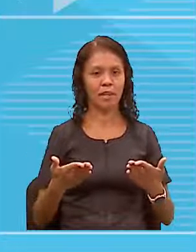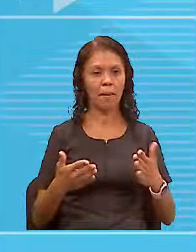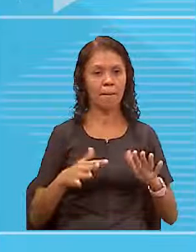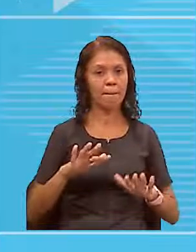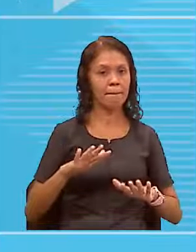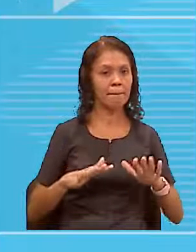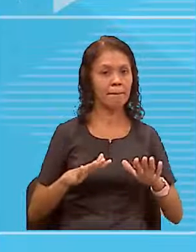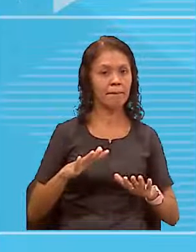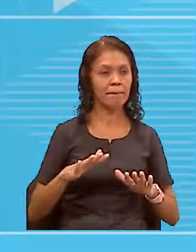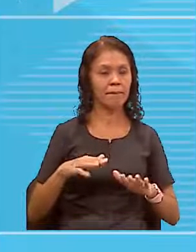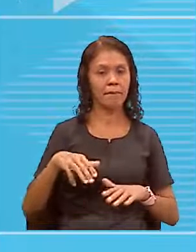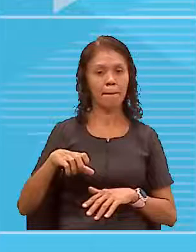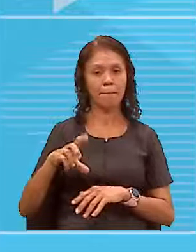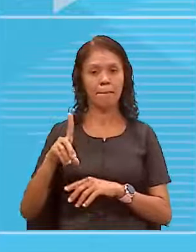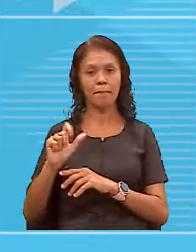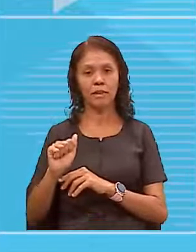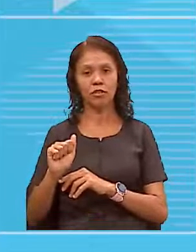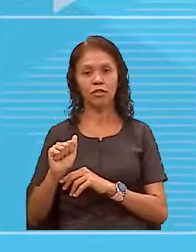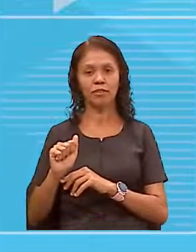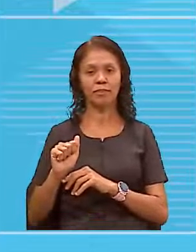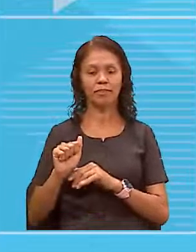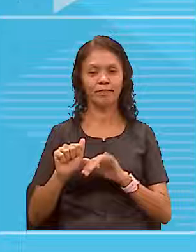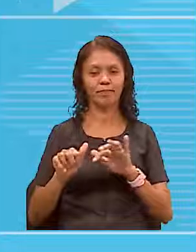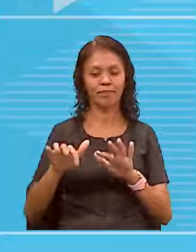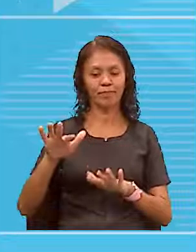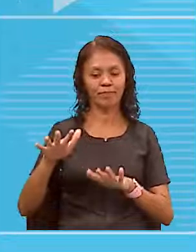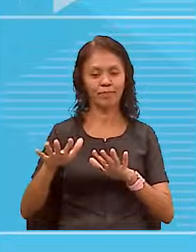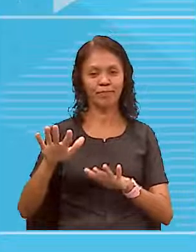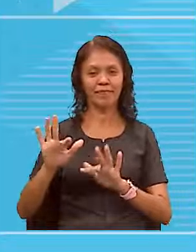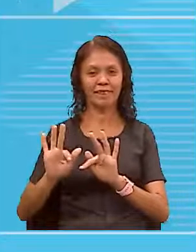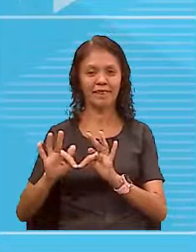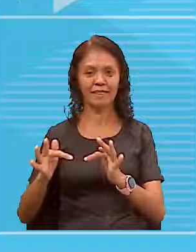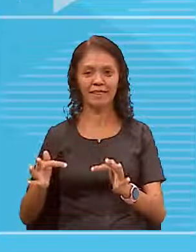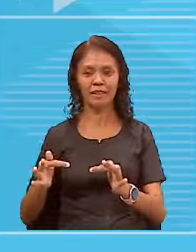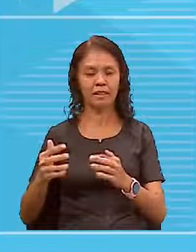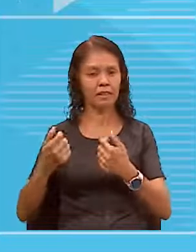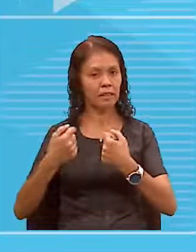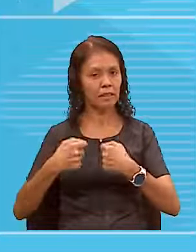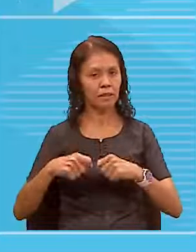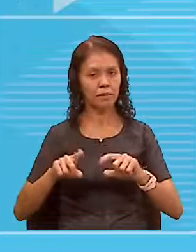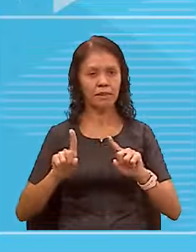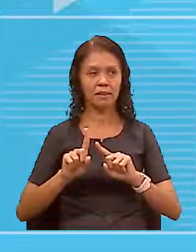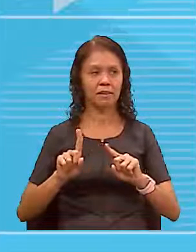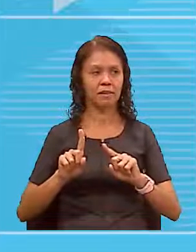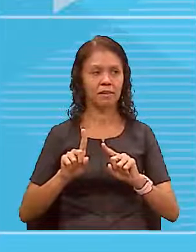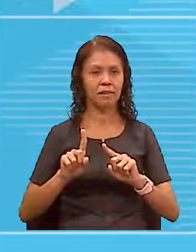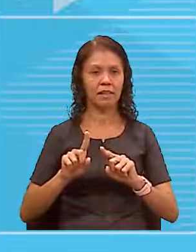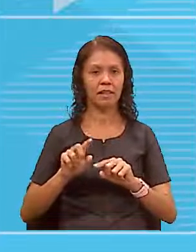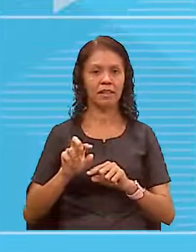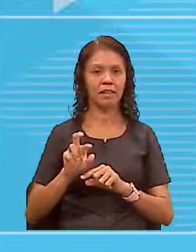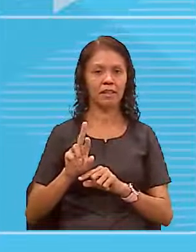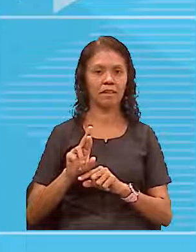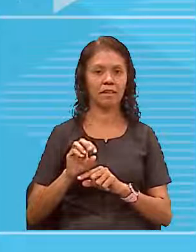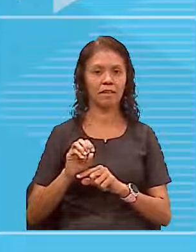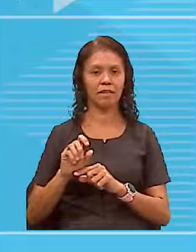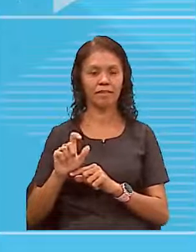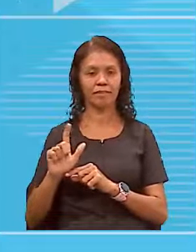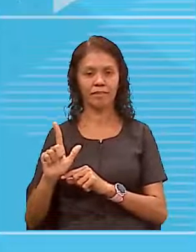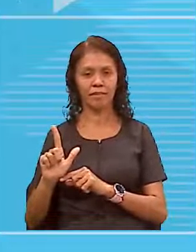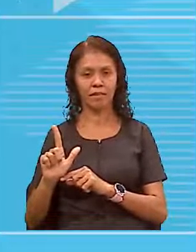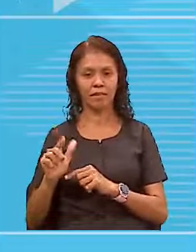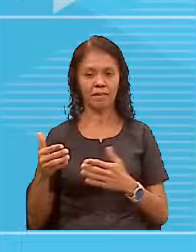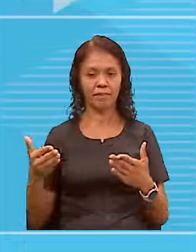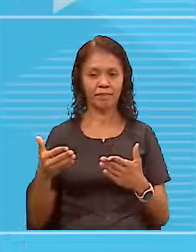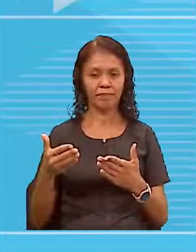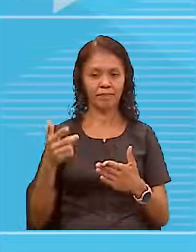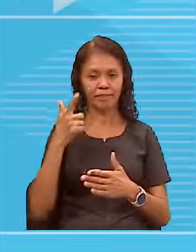média aritmética simples, não se faz necessário colocar em rol. Agora o